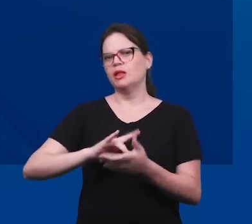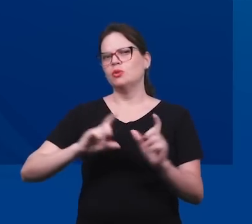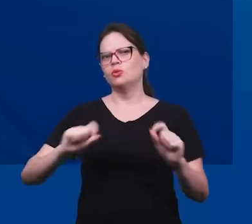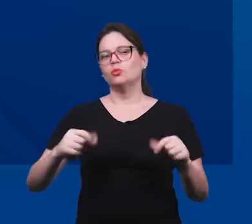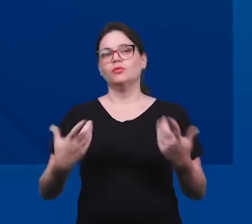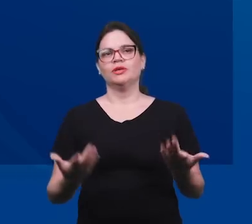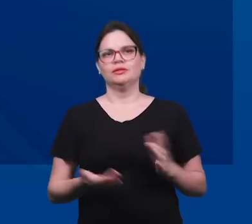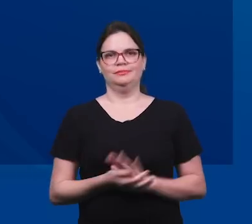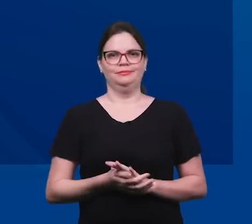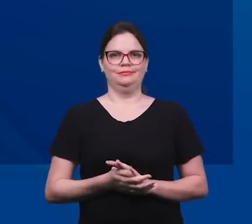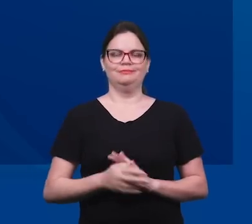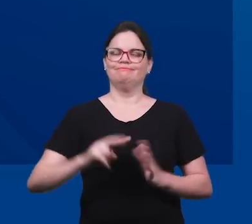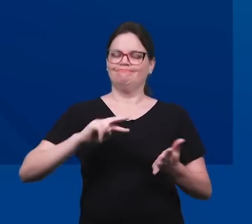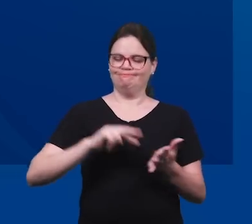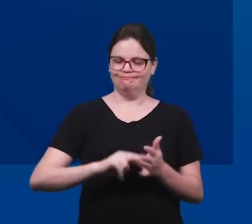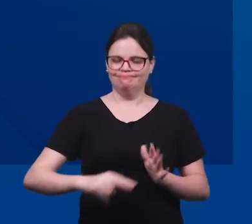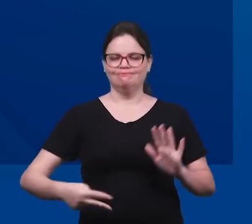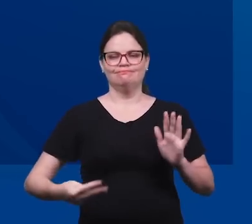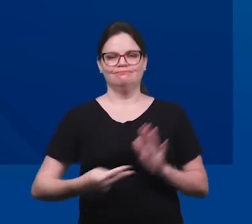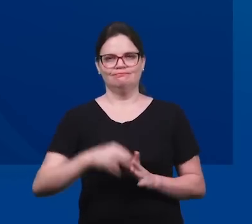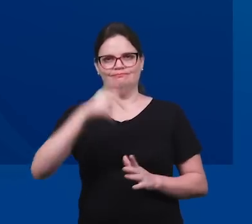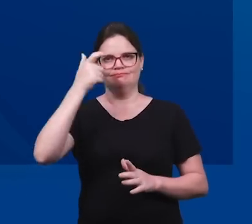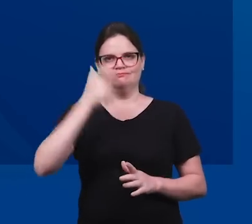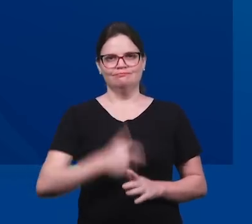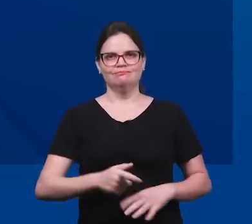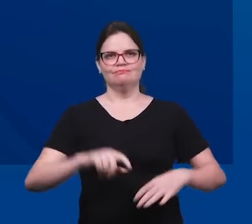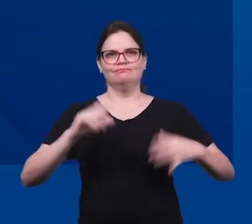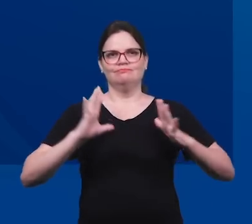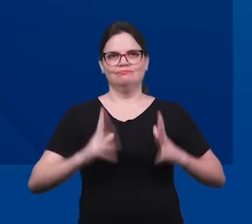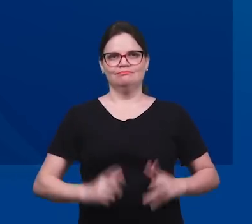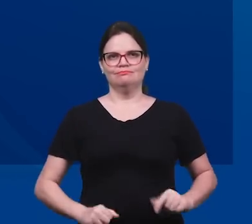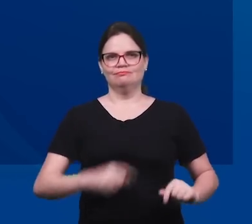verdadeiro? Significa ser